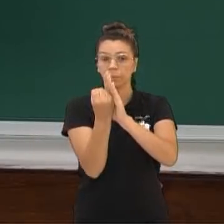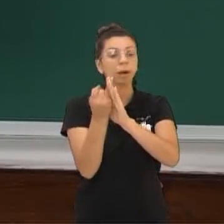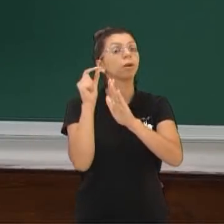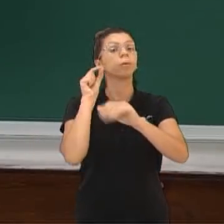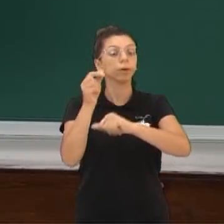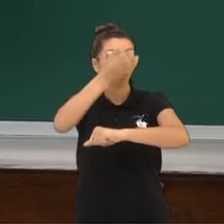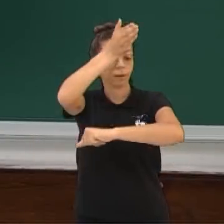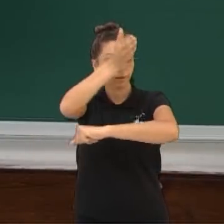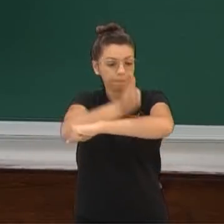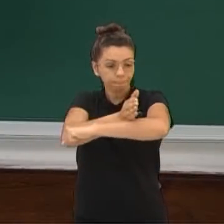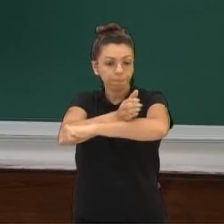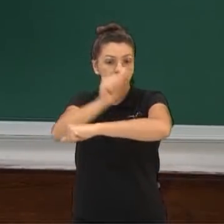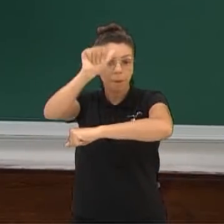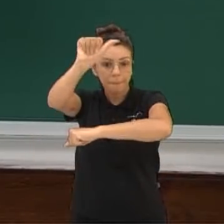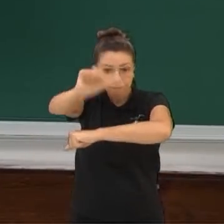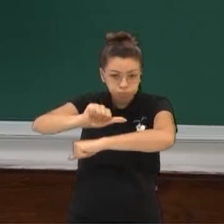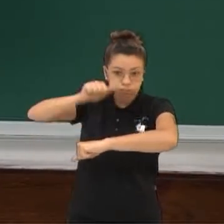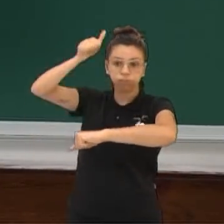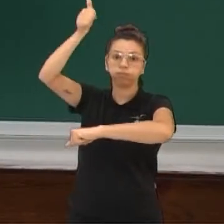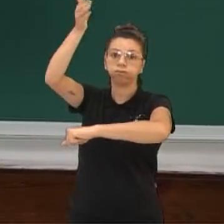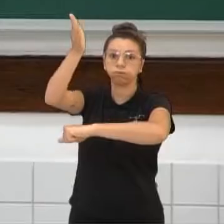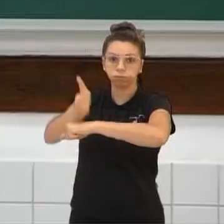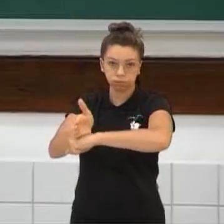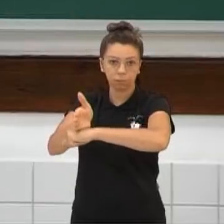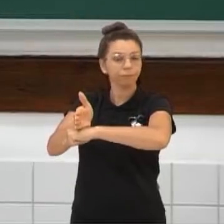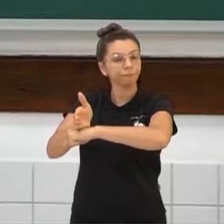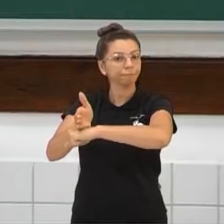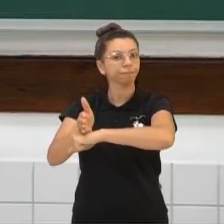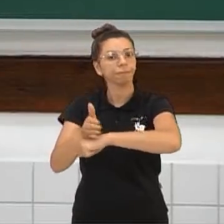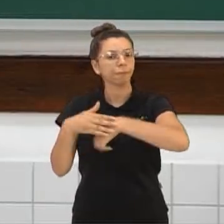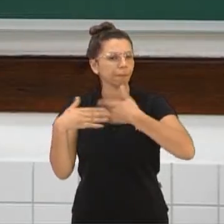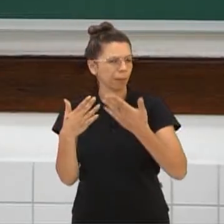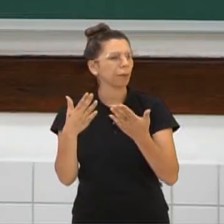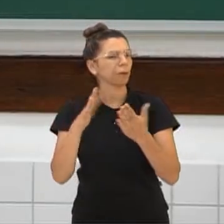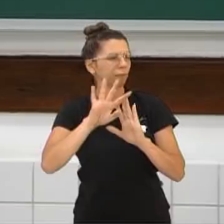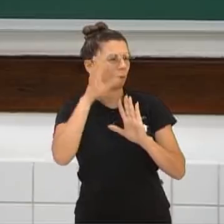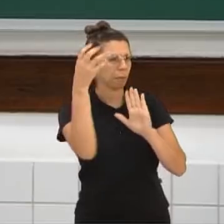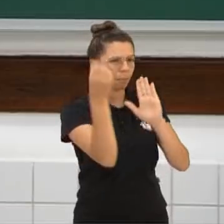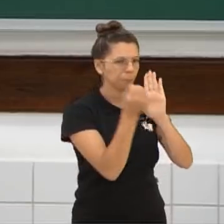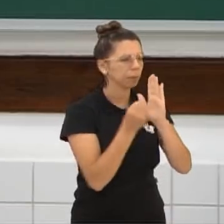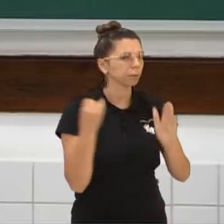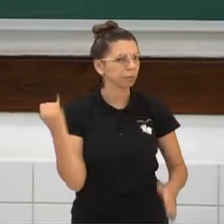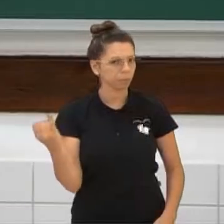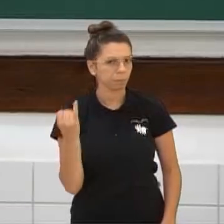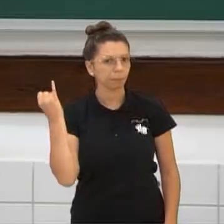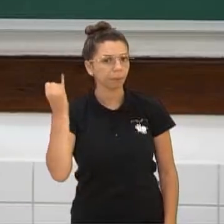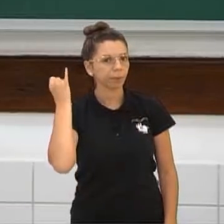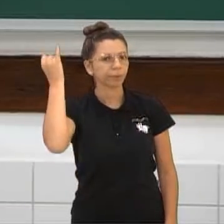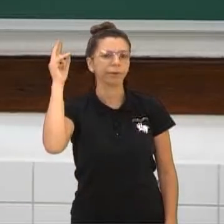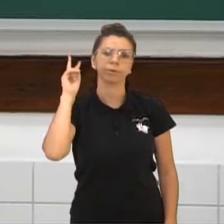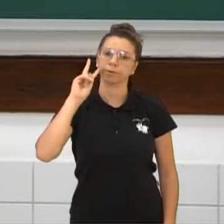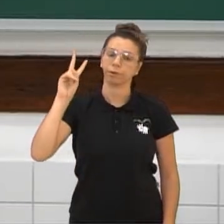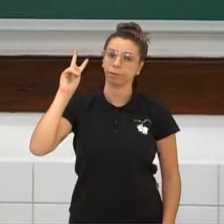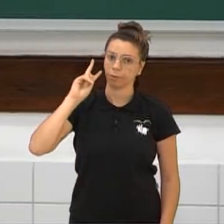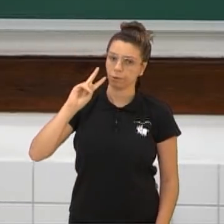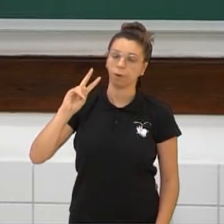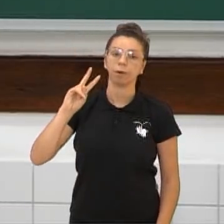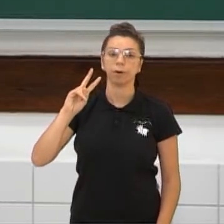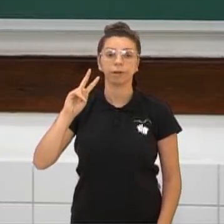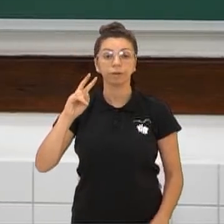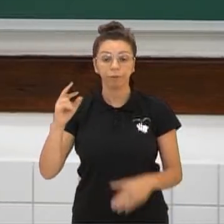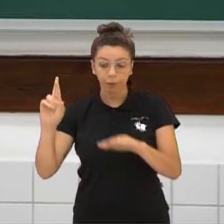Idade Média para a Idade Moderna. Então, foi assim, um fato muito importante na história, que foi